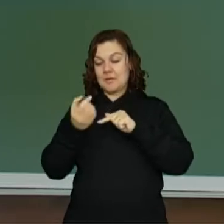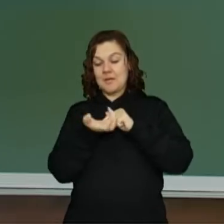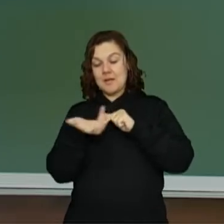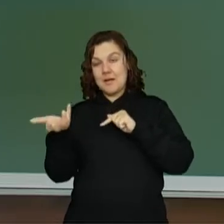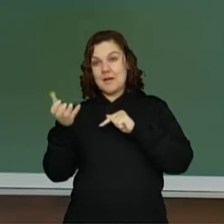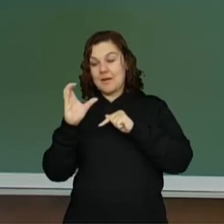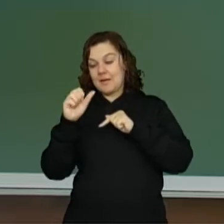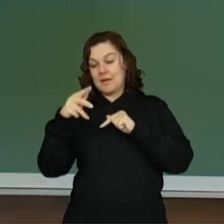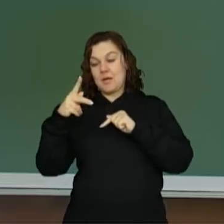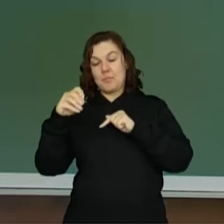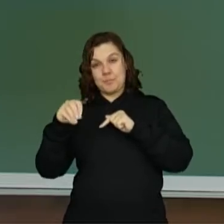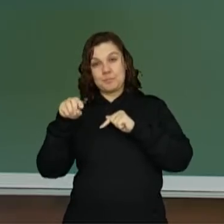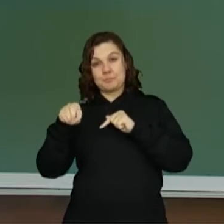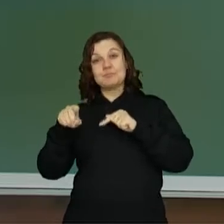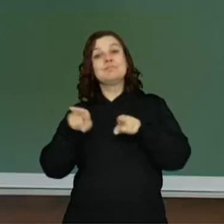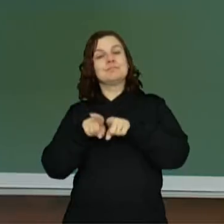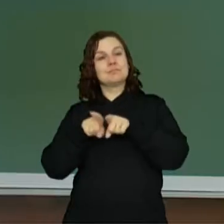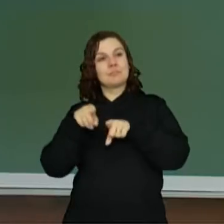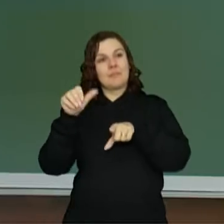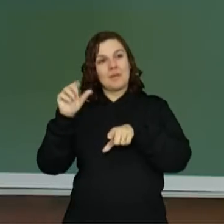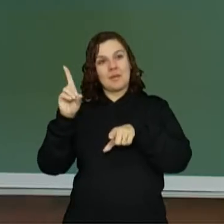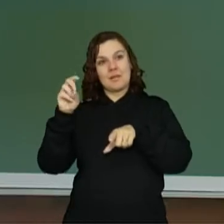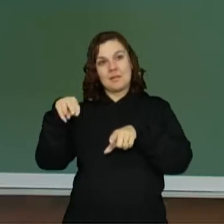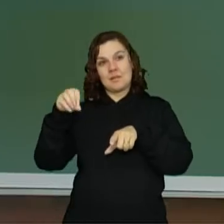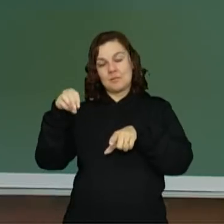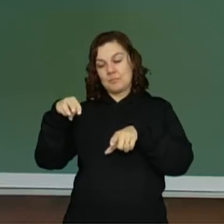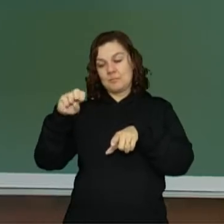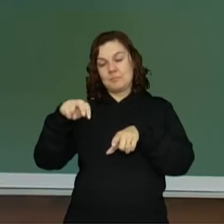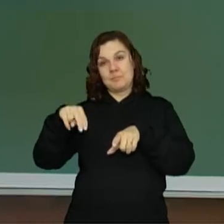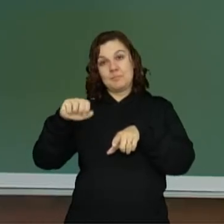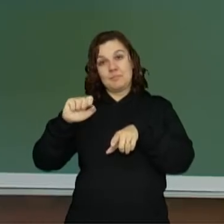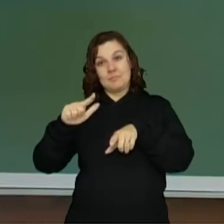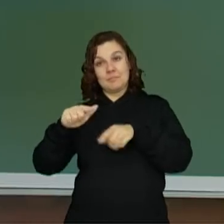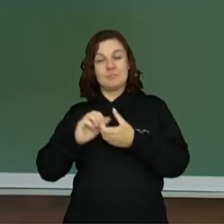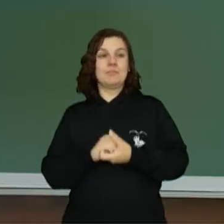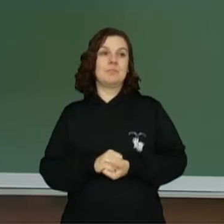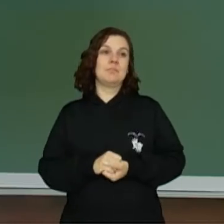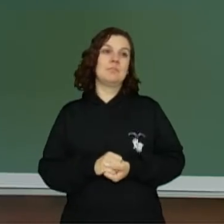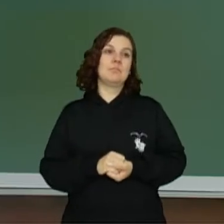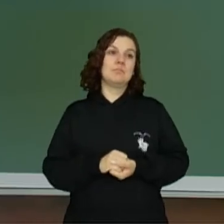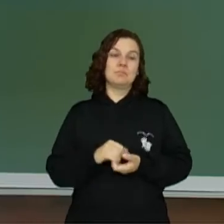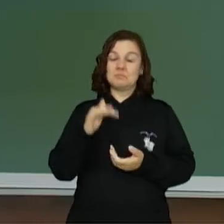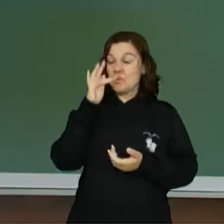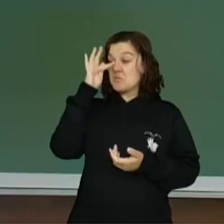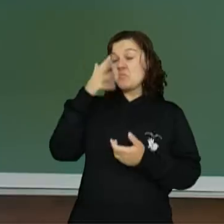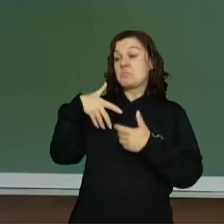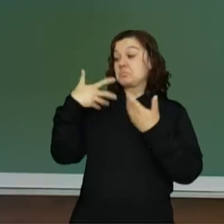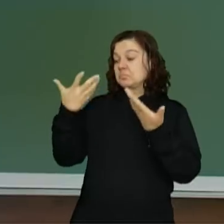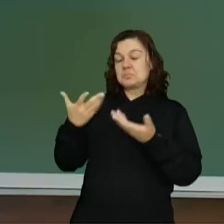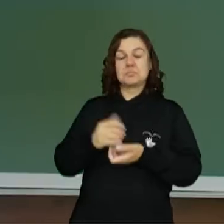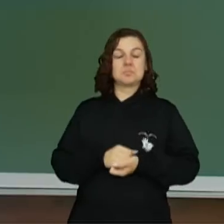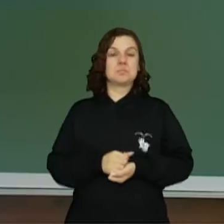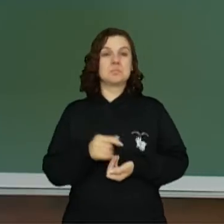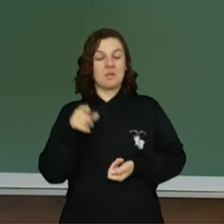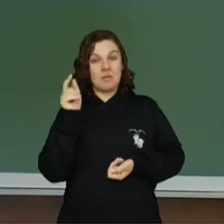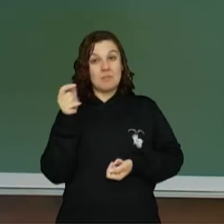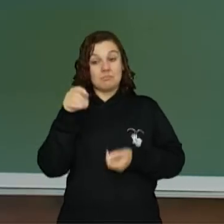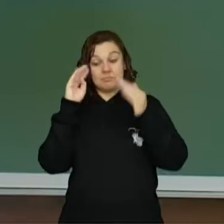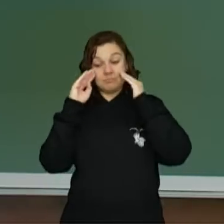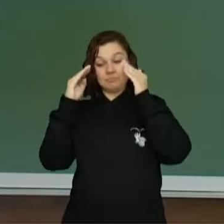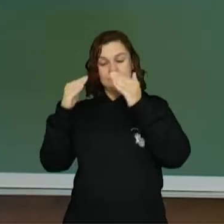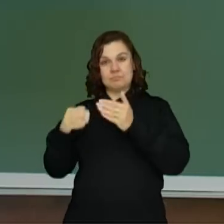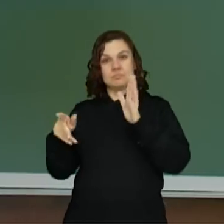adjunto adenominal campo. Olha só, poderia ter dito as flores de outro lugar, mas aqui